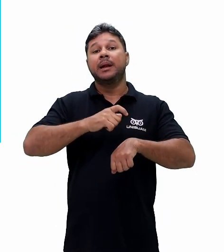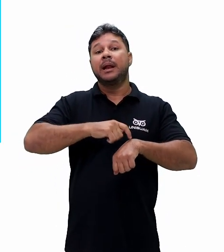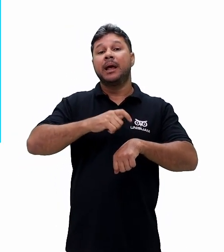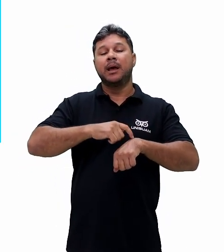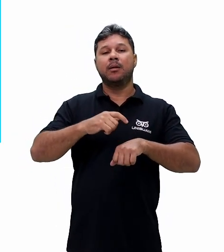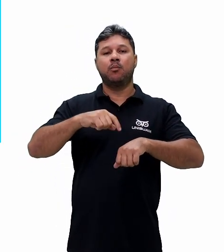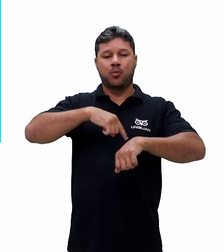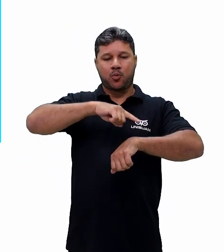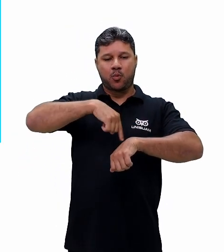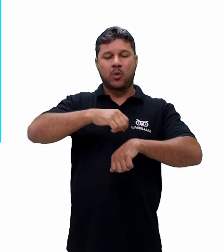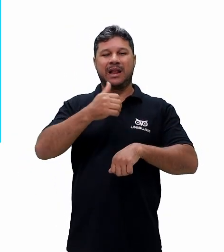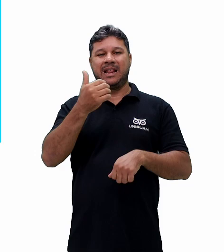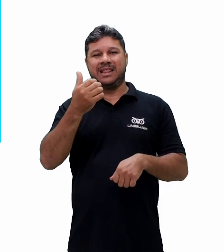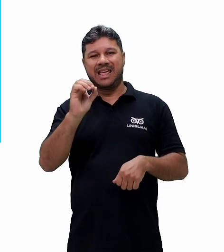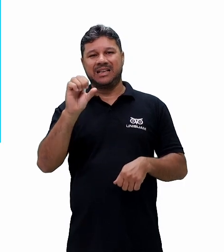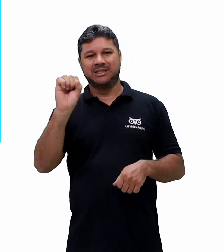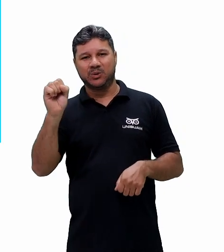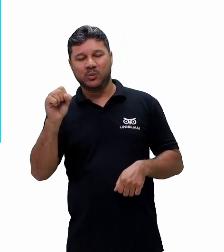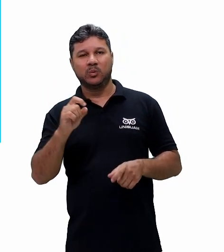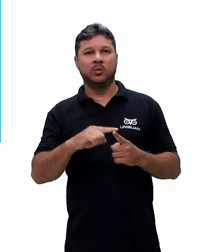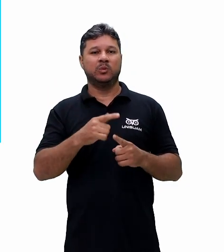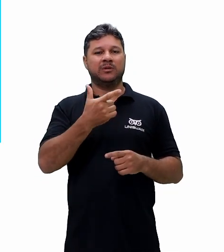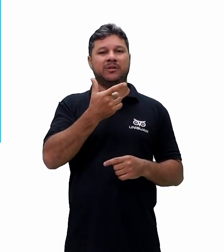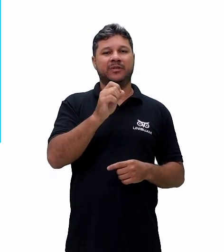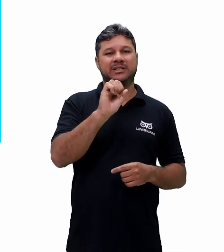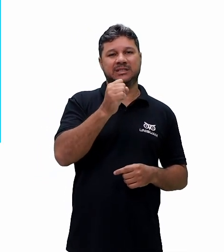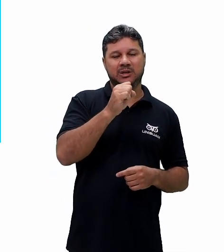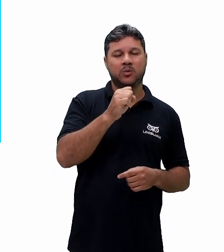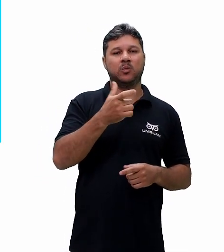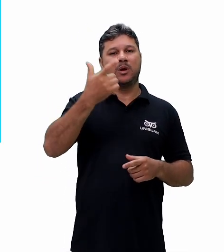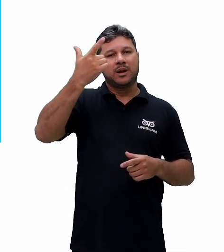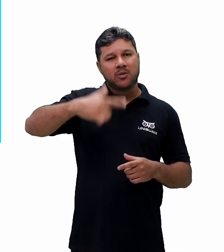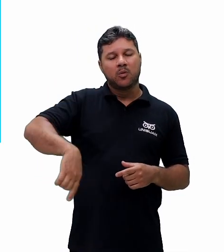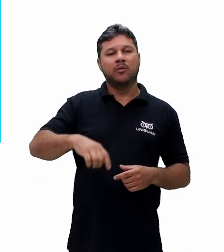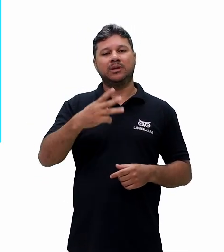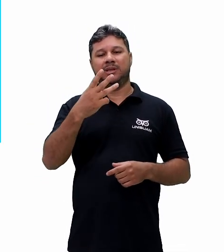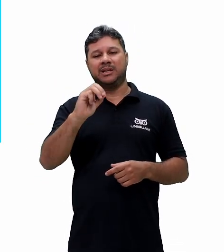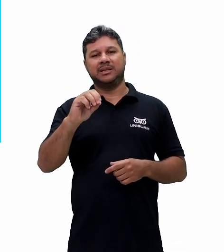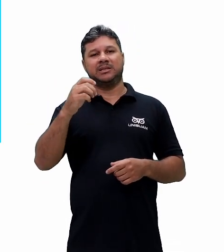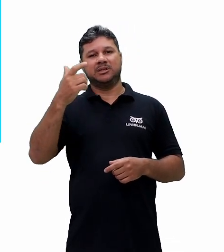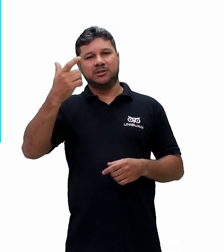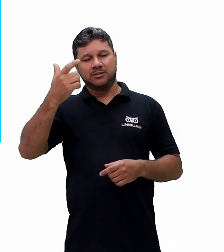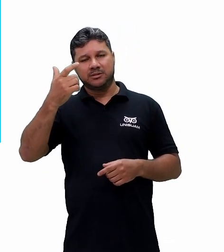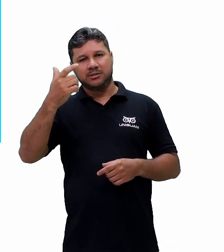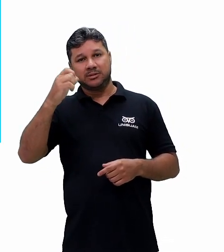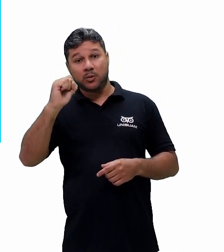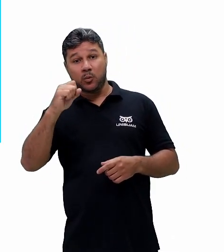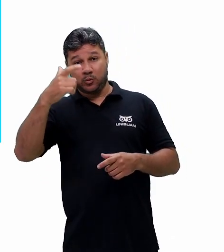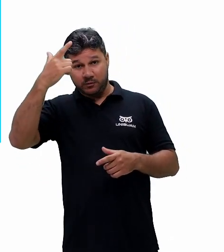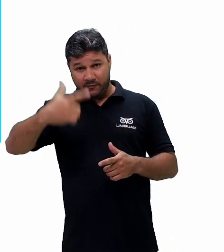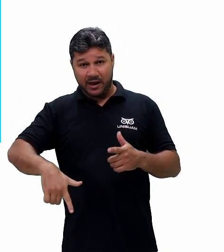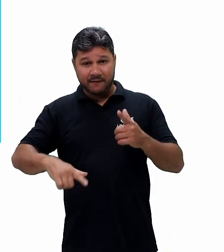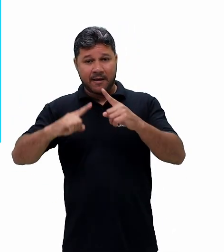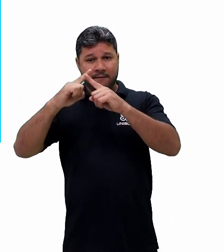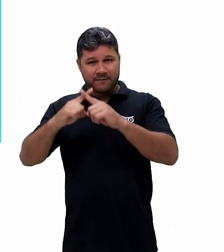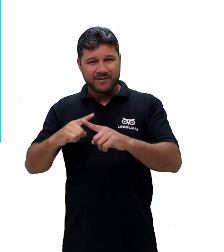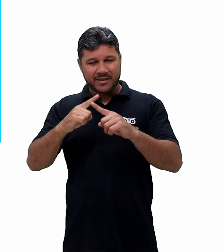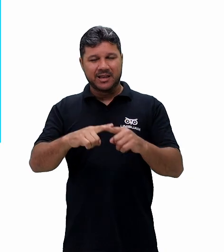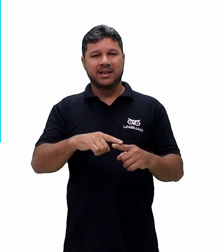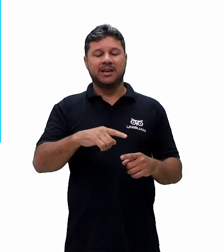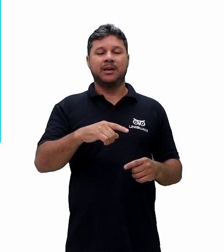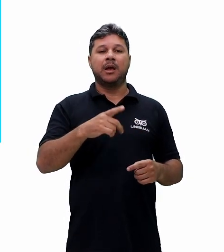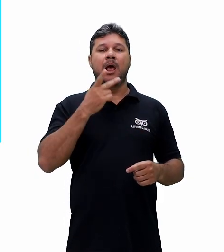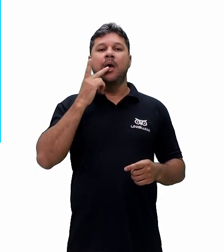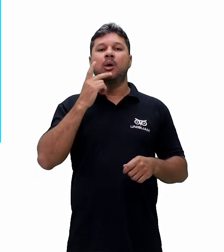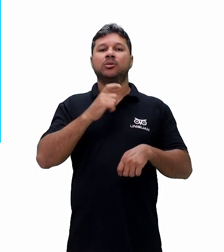de duração do alongamento: uma série de 10 segundos, uma série de 20 segundos, uma série de 30 segundos.